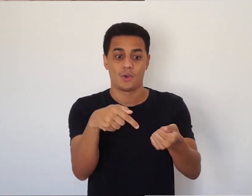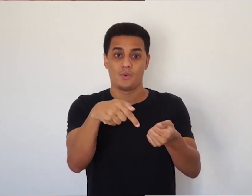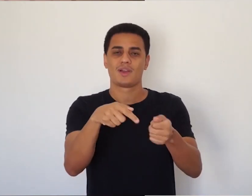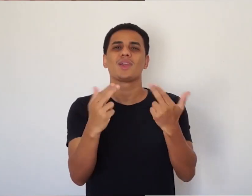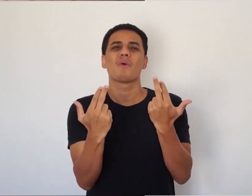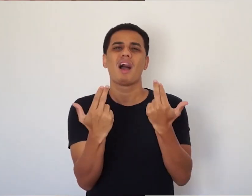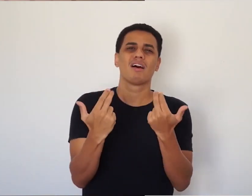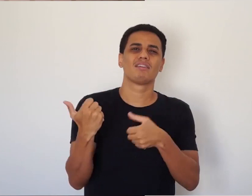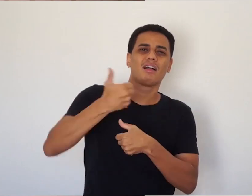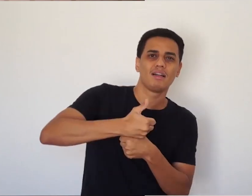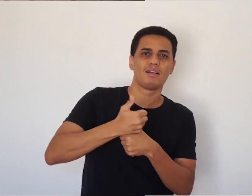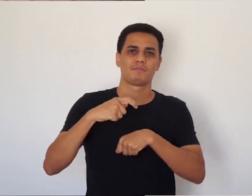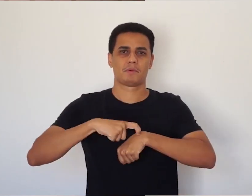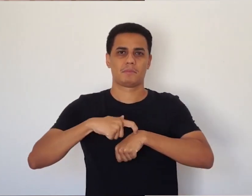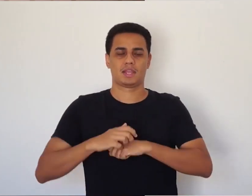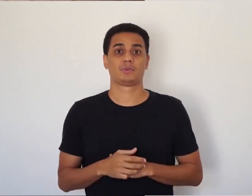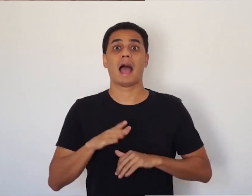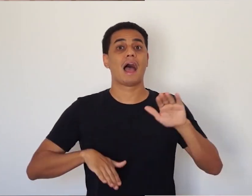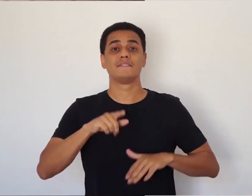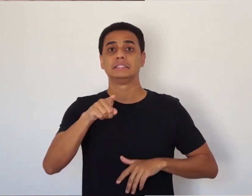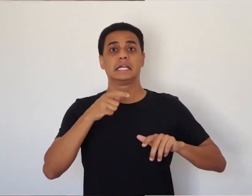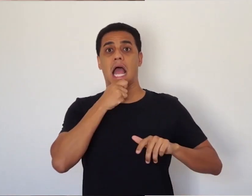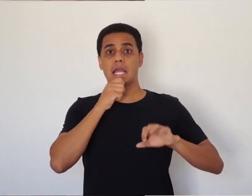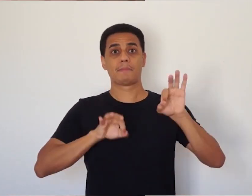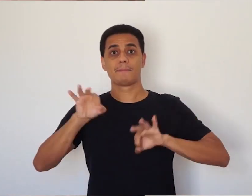um pão, alguma coisa que represente esse